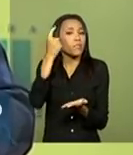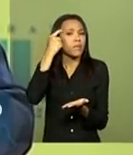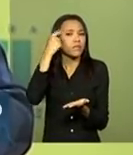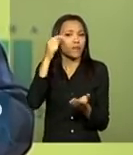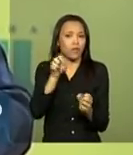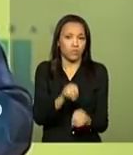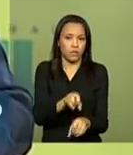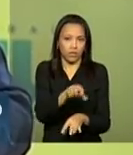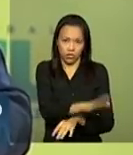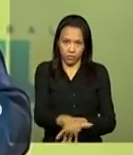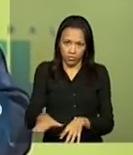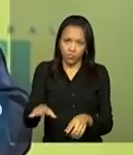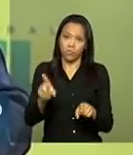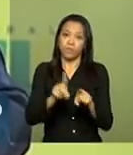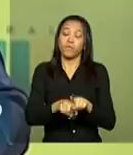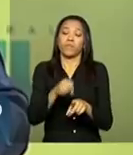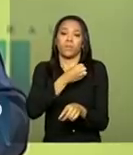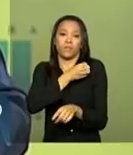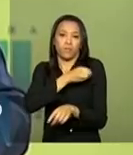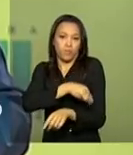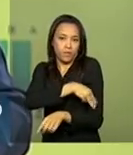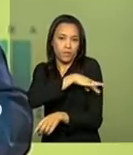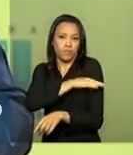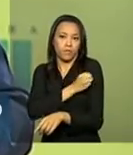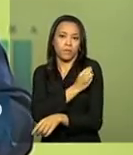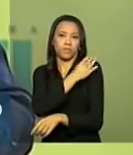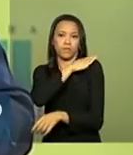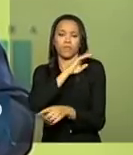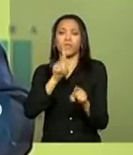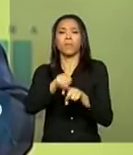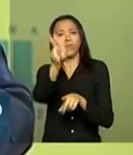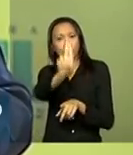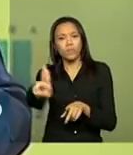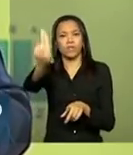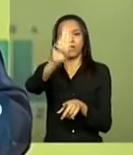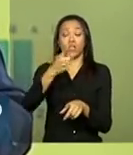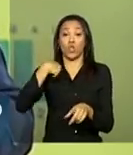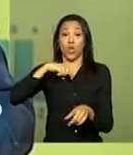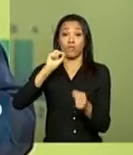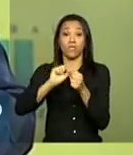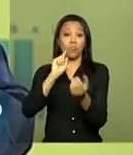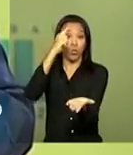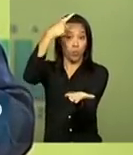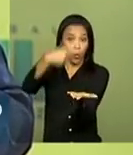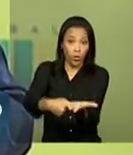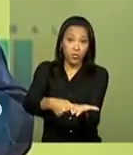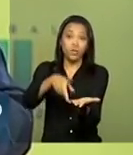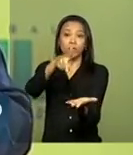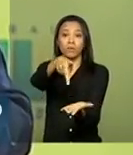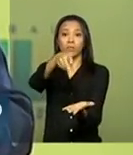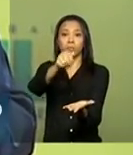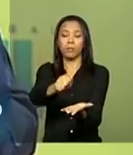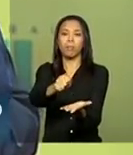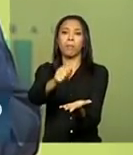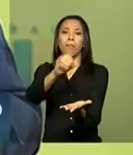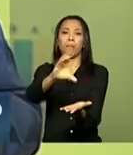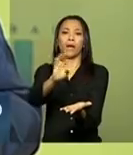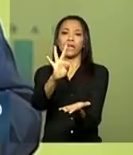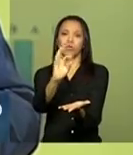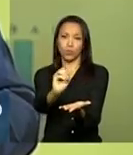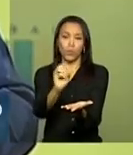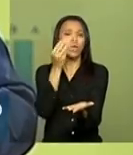ensino fundamental, onde nós conseguimos implementar os pactos, né, o Pacto pela Alfabetização na Idade Certa, inspirado na experiência do